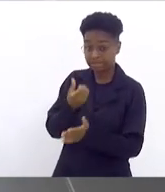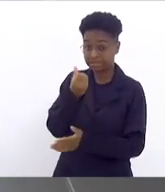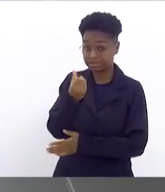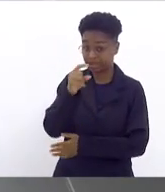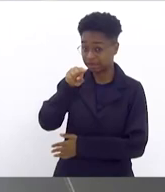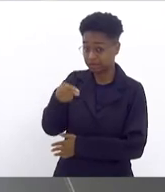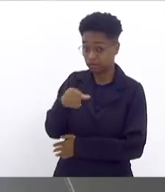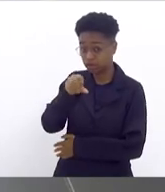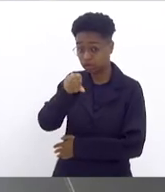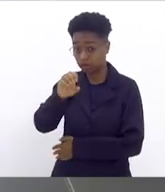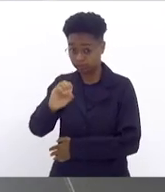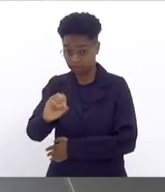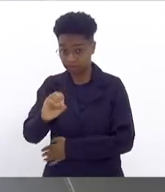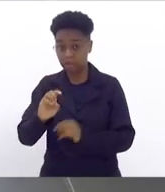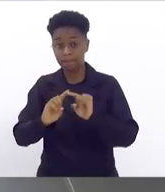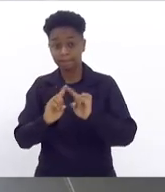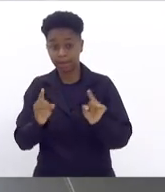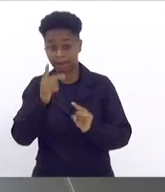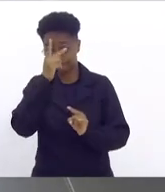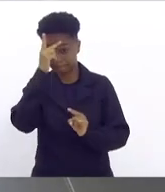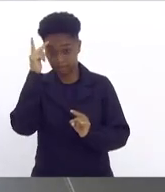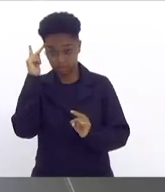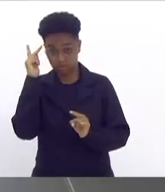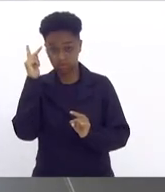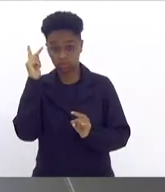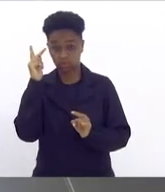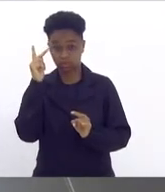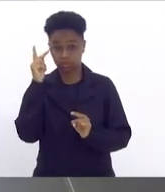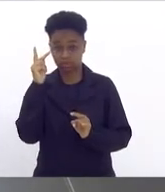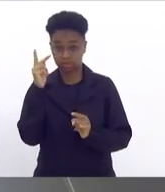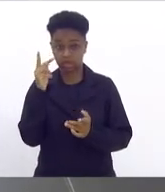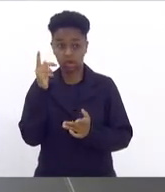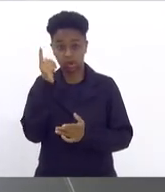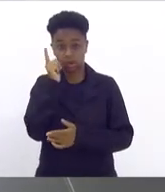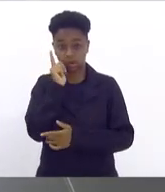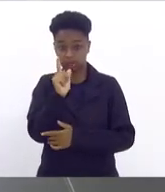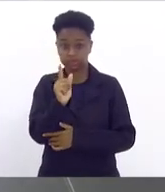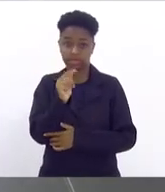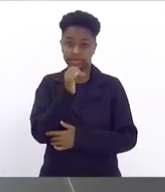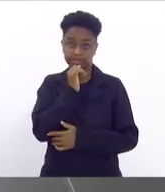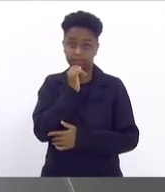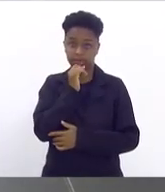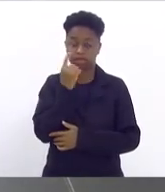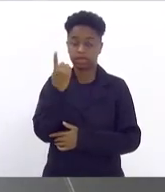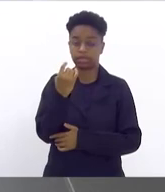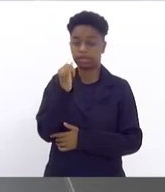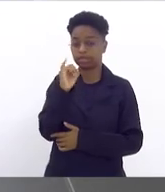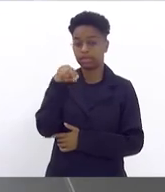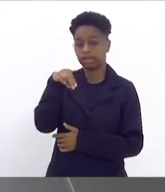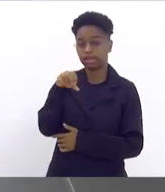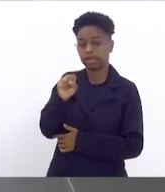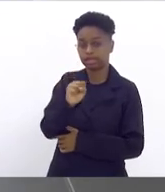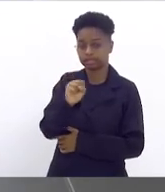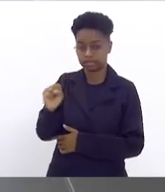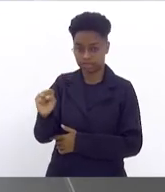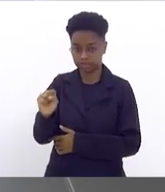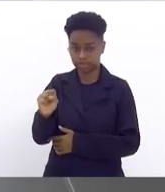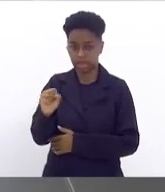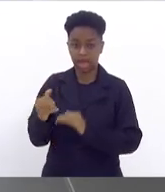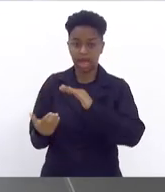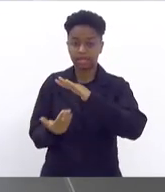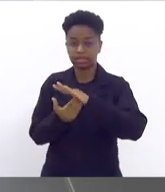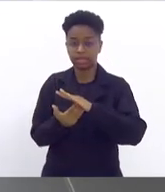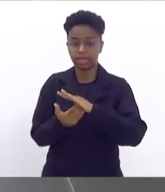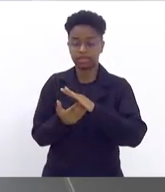6,90. E para aqueles que a ganham até o teto do INSS, aproximadamente R$ 7.500, a tarifa